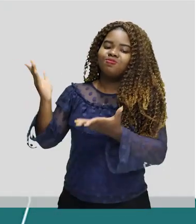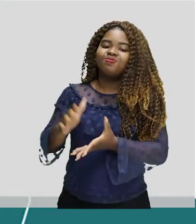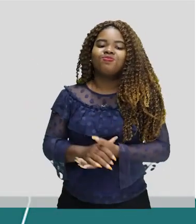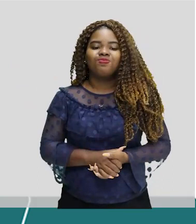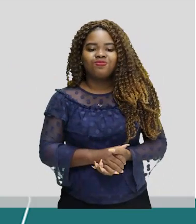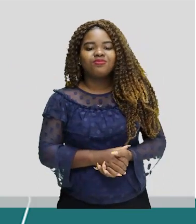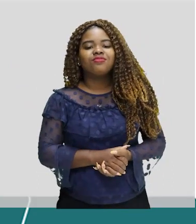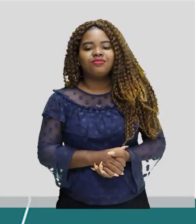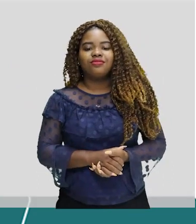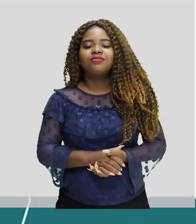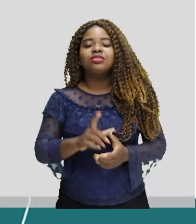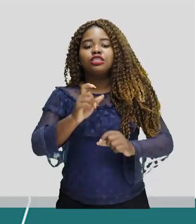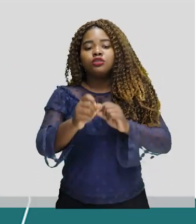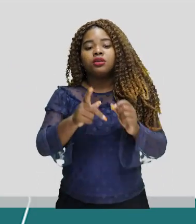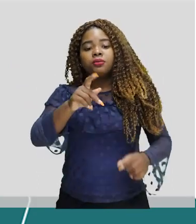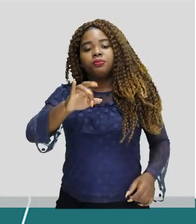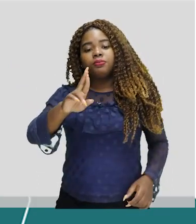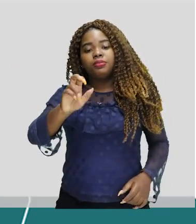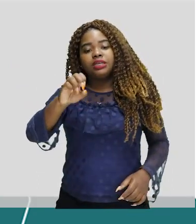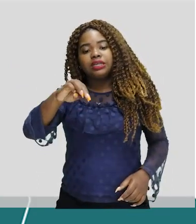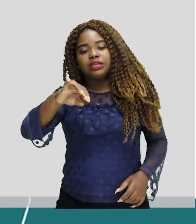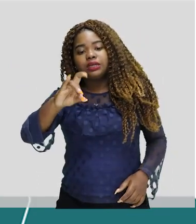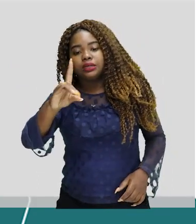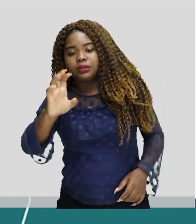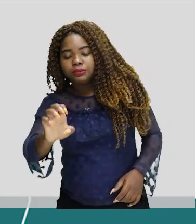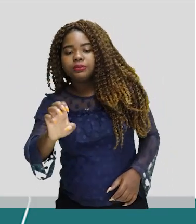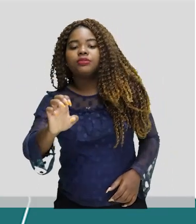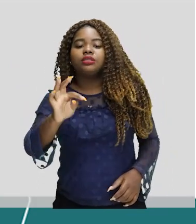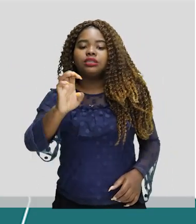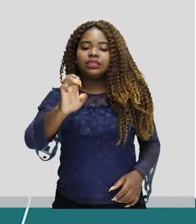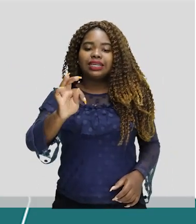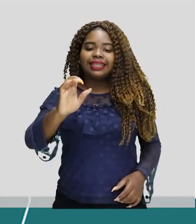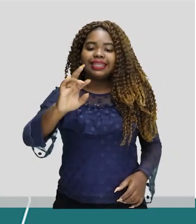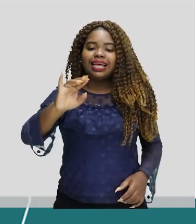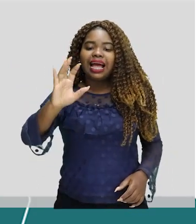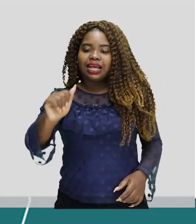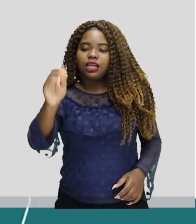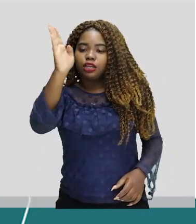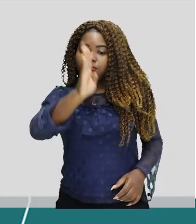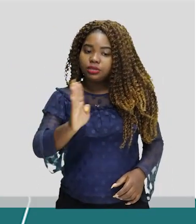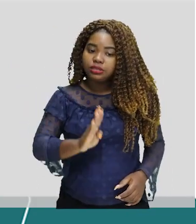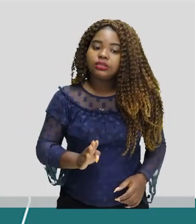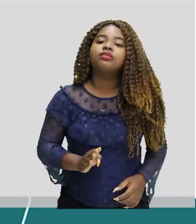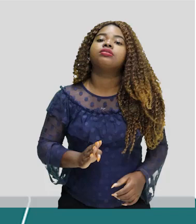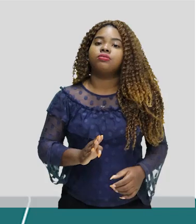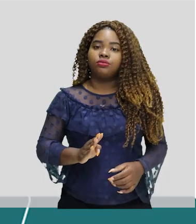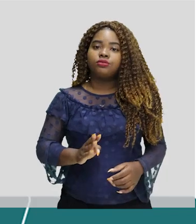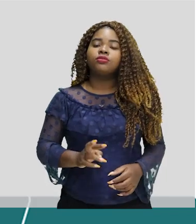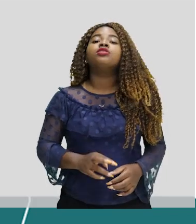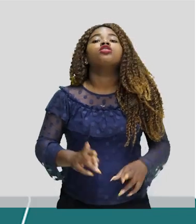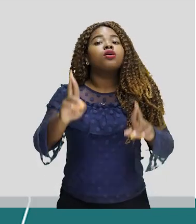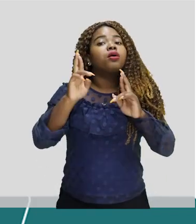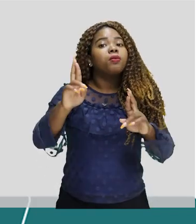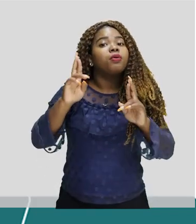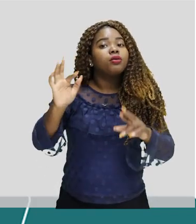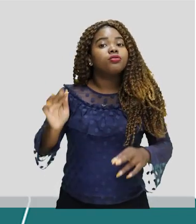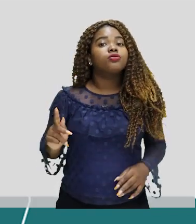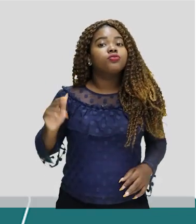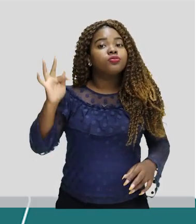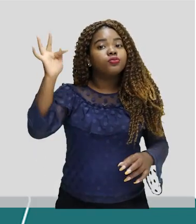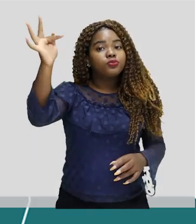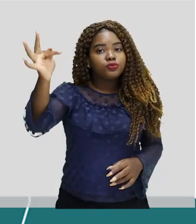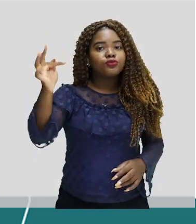sobre a pirâmide etária brasileira e sobre as perspectivas futuras da nossa população